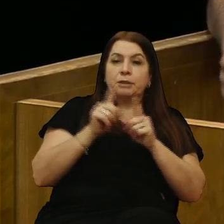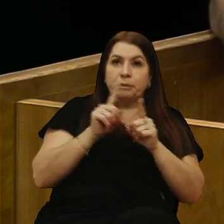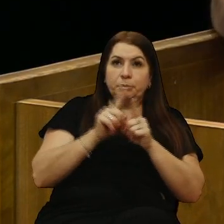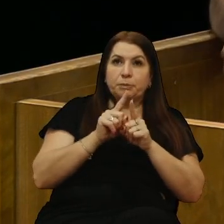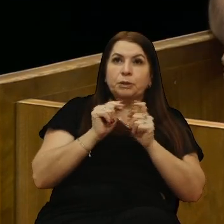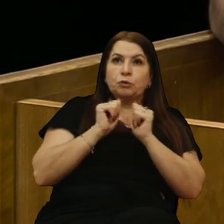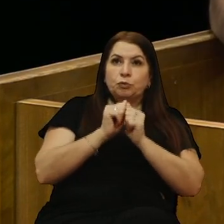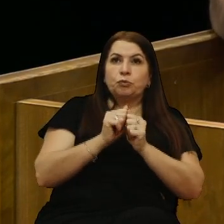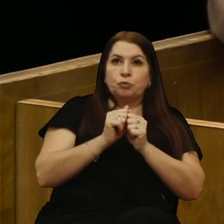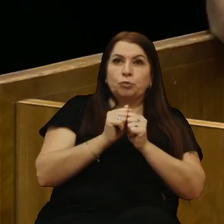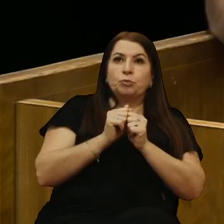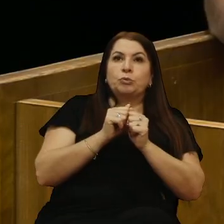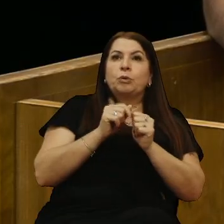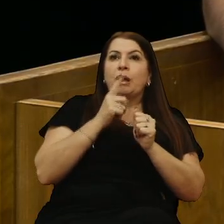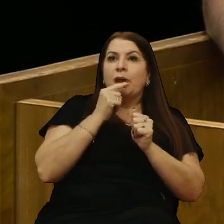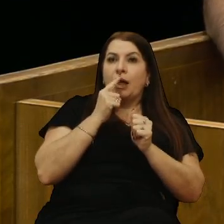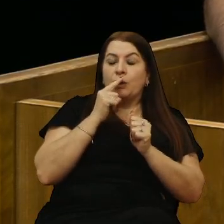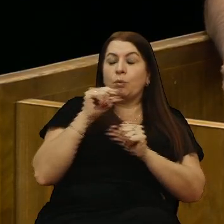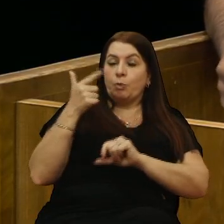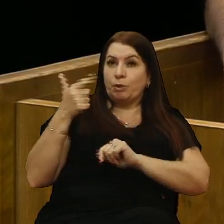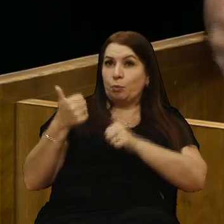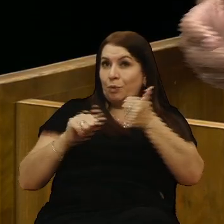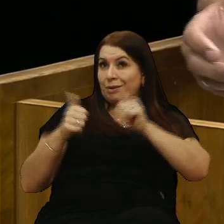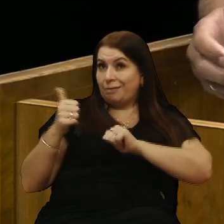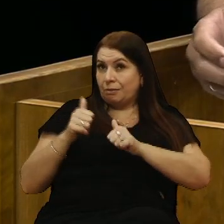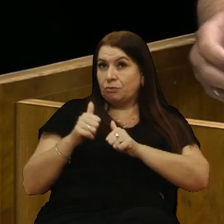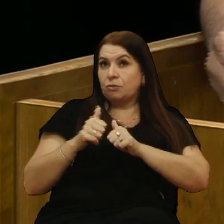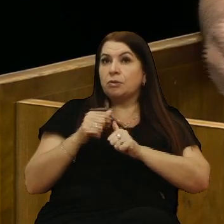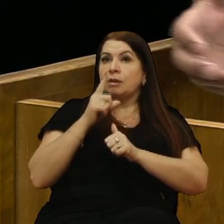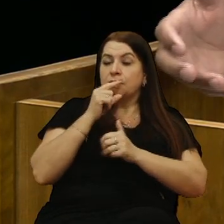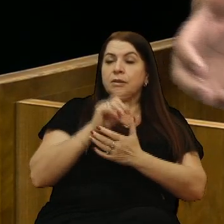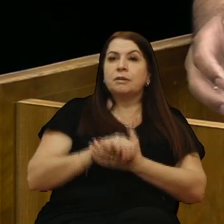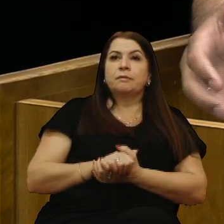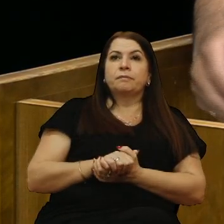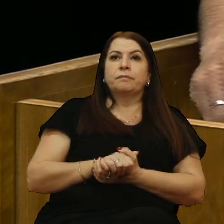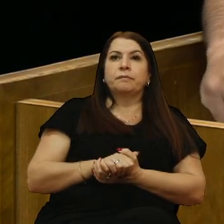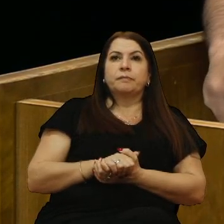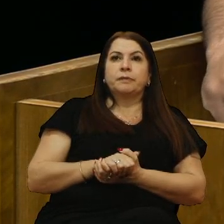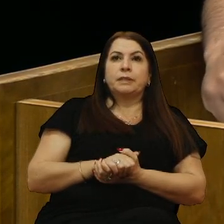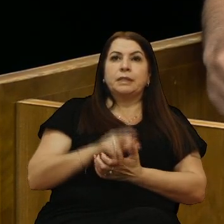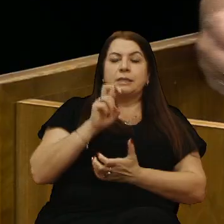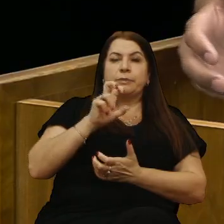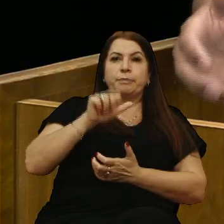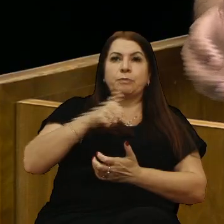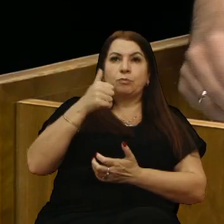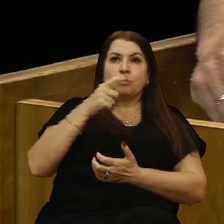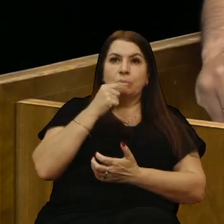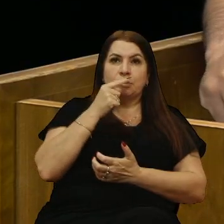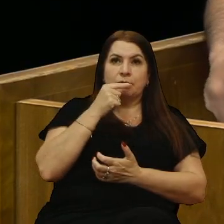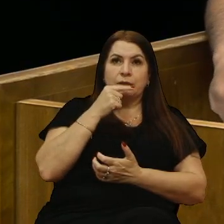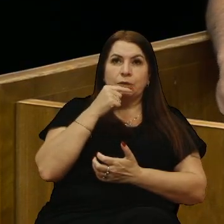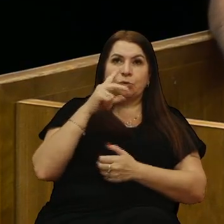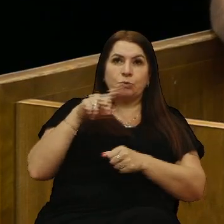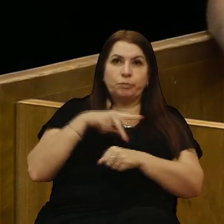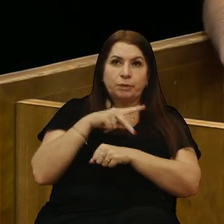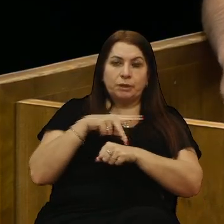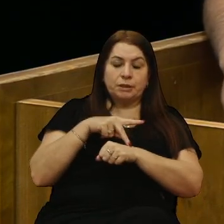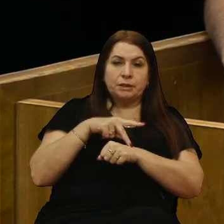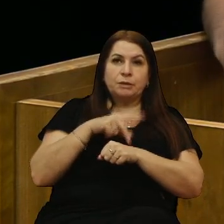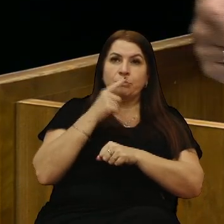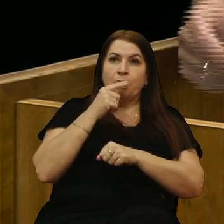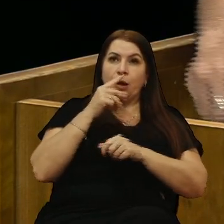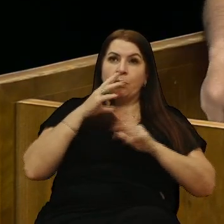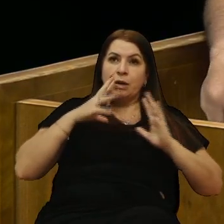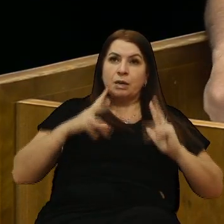estão produzindo água, uma água de qualidade. Essa água que é uma das 5 melhores águas do país, uma água